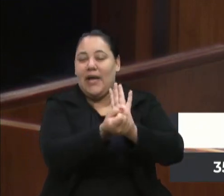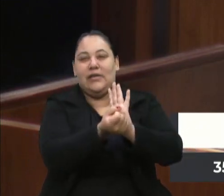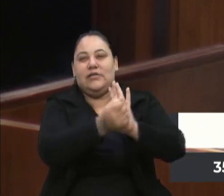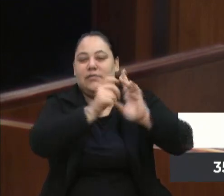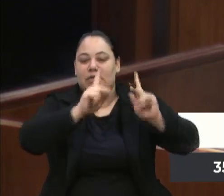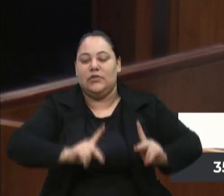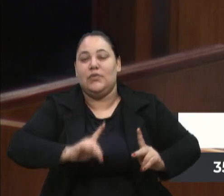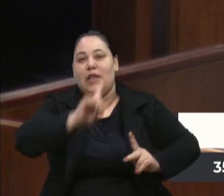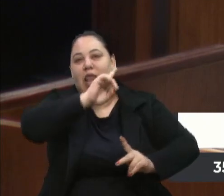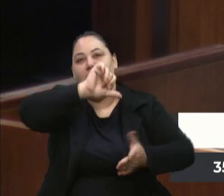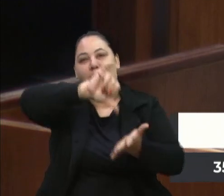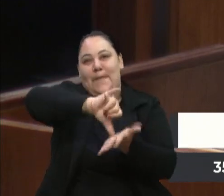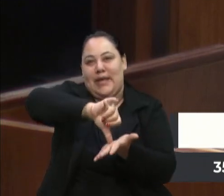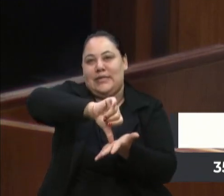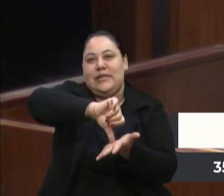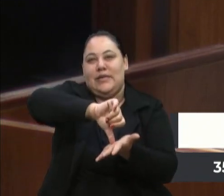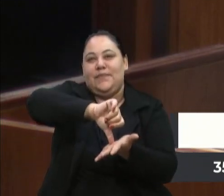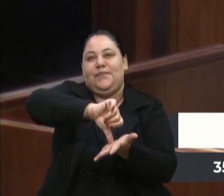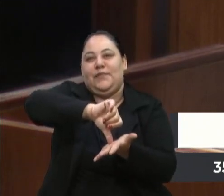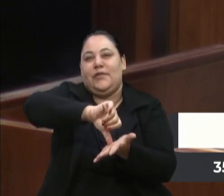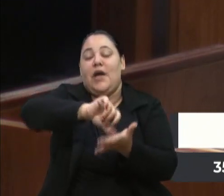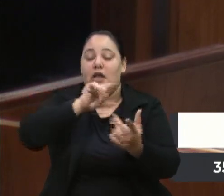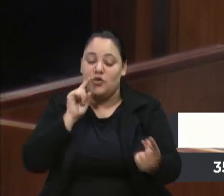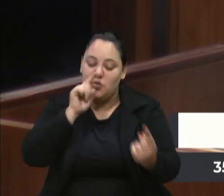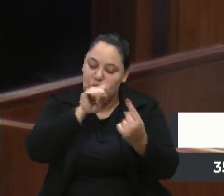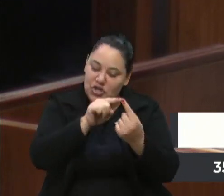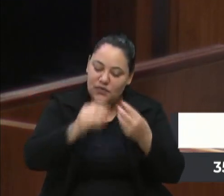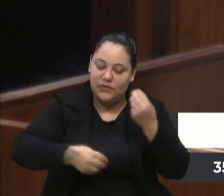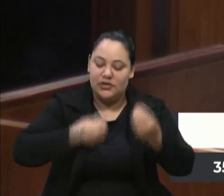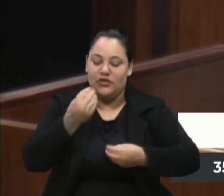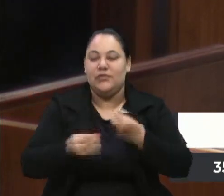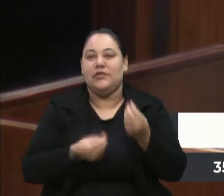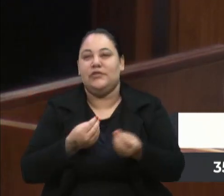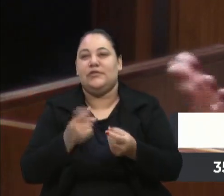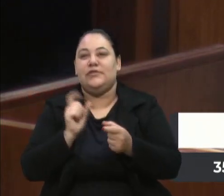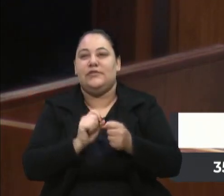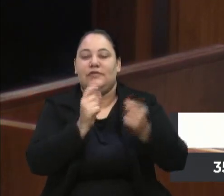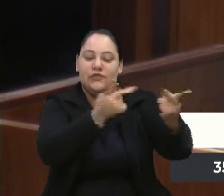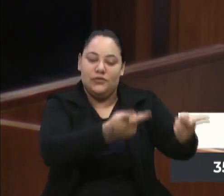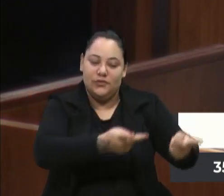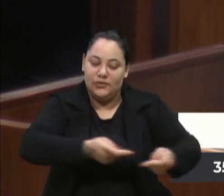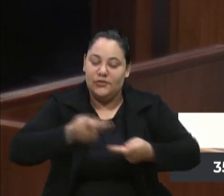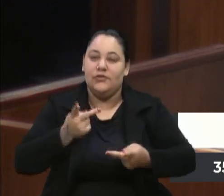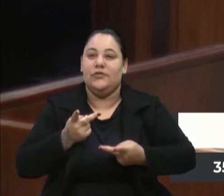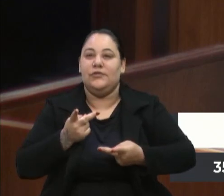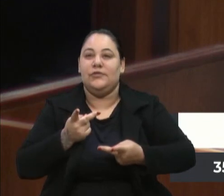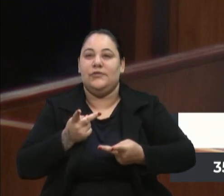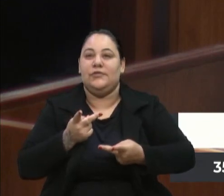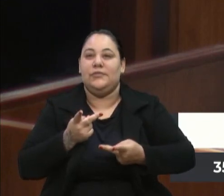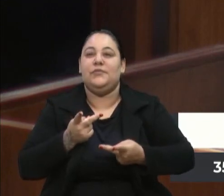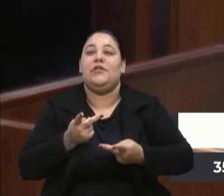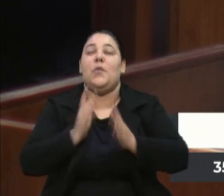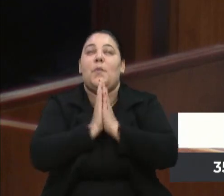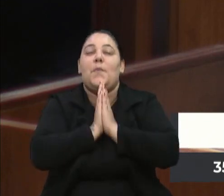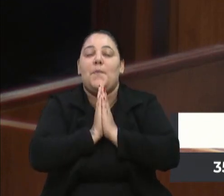E é com esse intuito e com esse sentimento, então, que eu venho fazer um convite, um apelo para que nos ajudem a